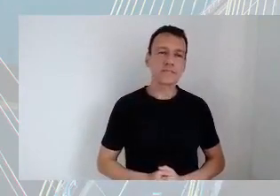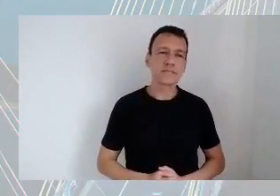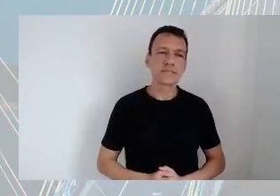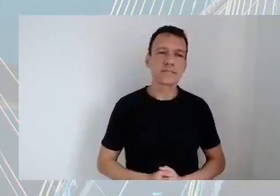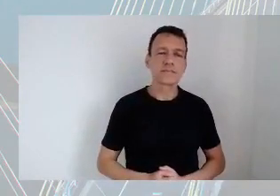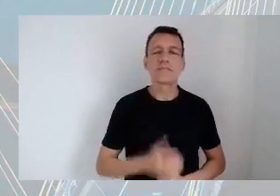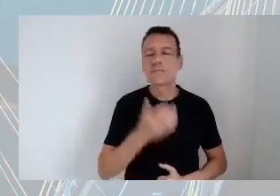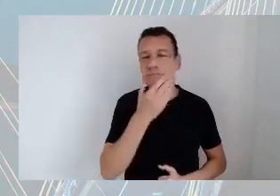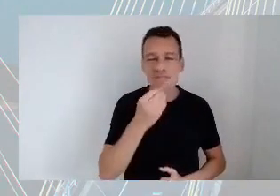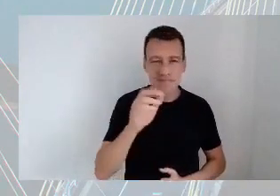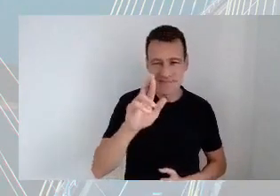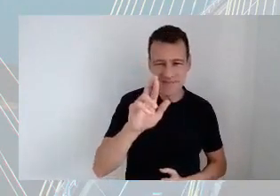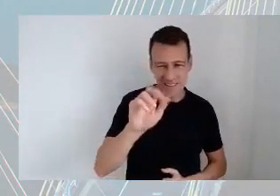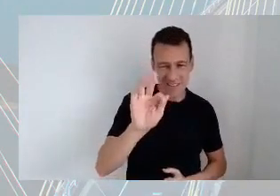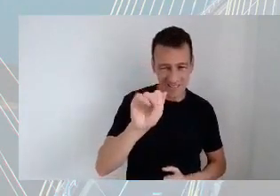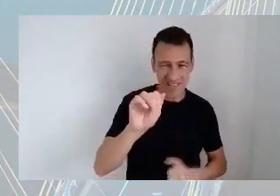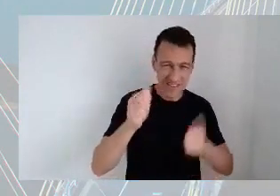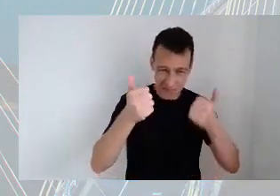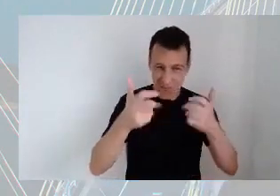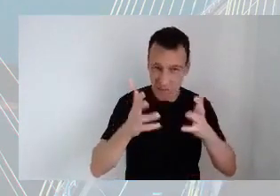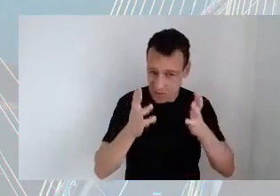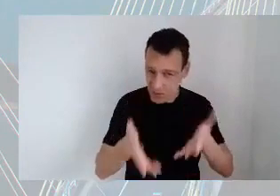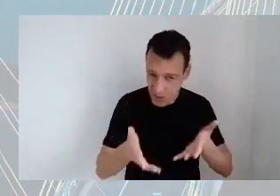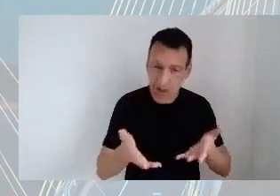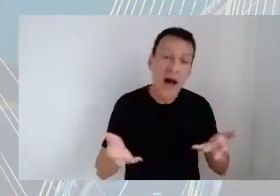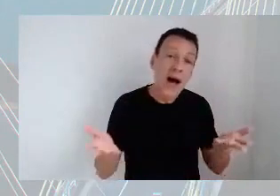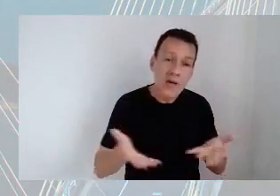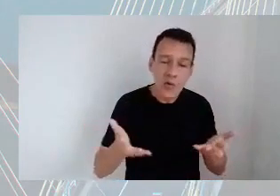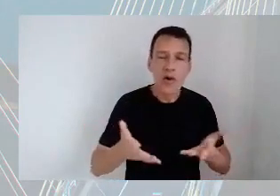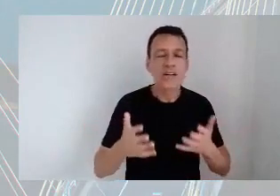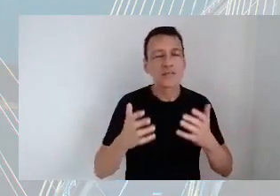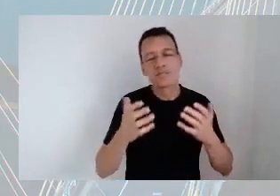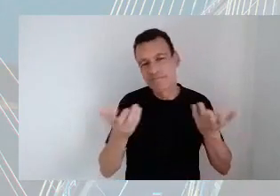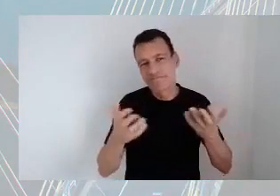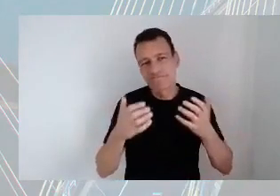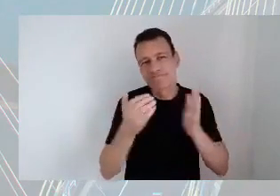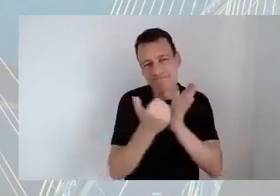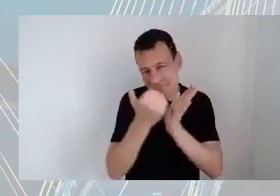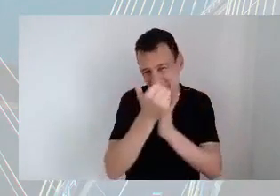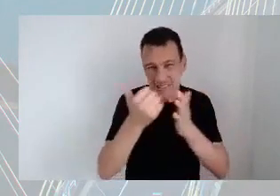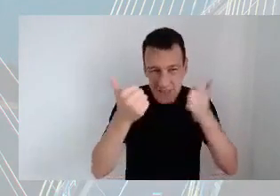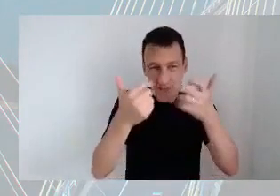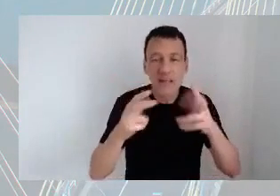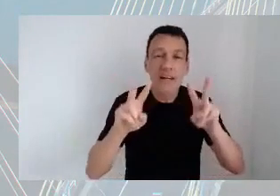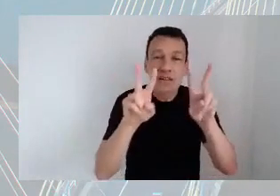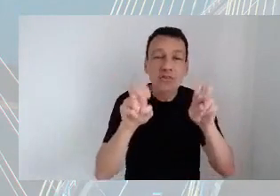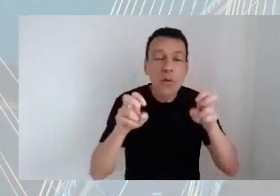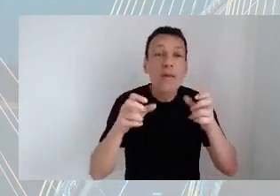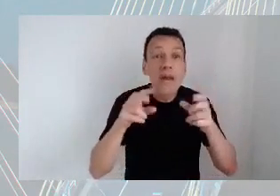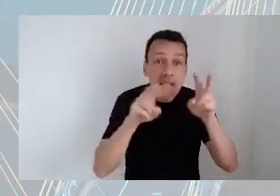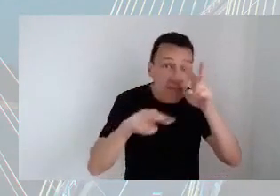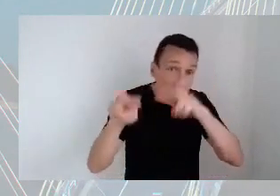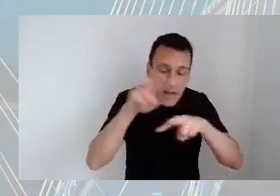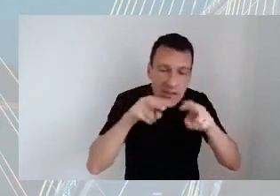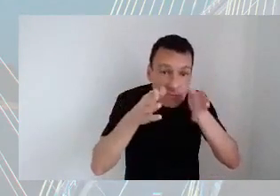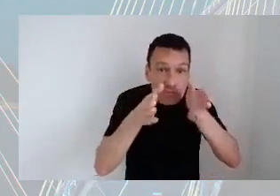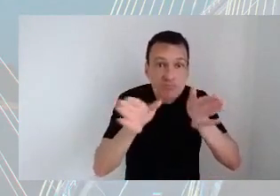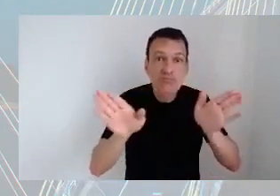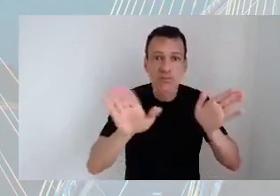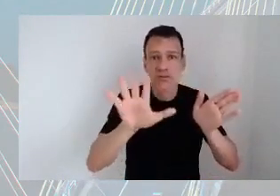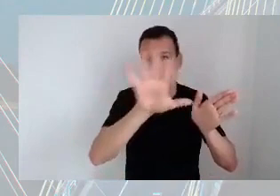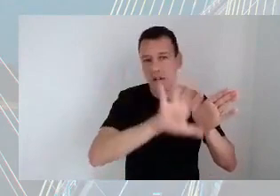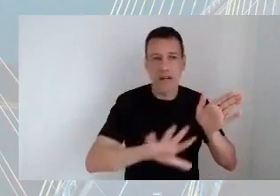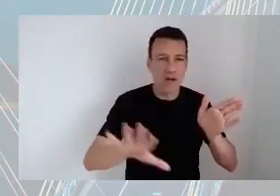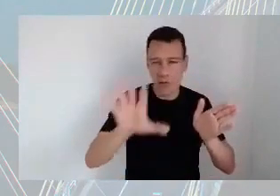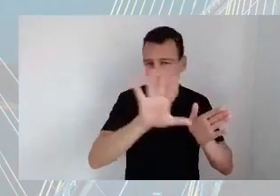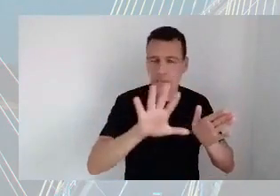pontuado, um pouco da generalização, digamos assim, da nossa observação. A gente vê que existe uma maturidade bem diversa